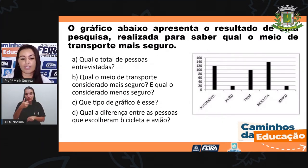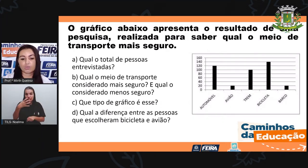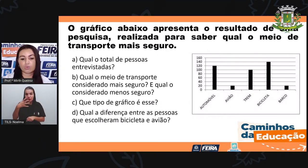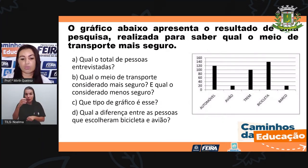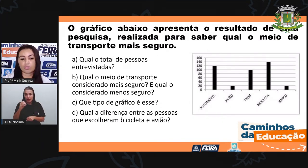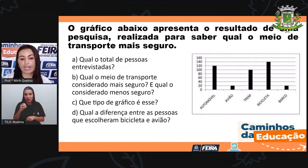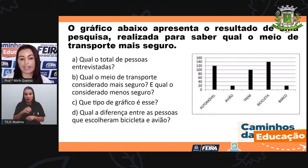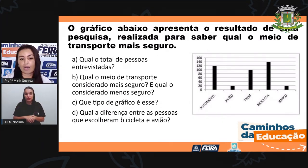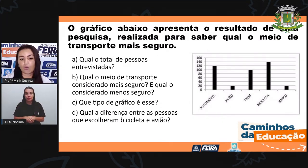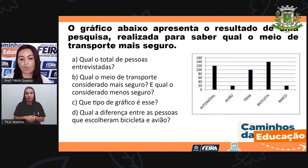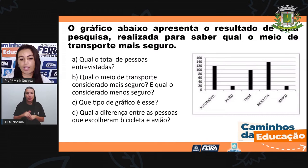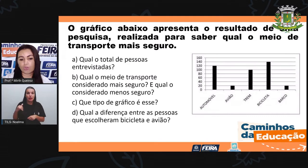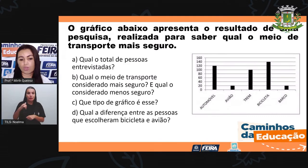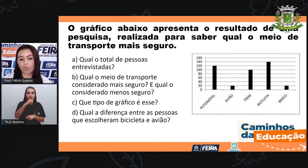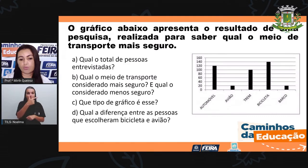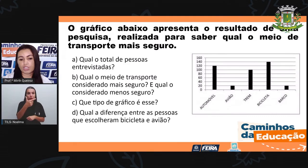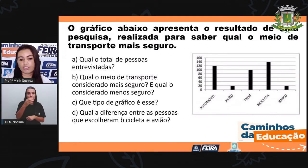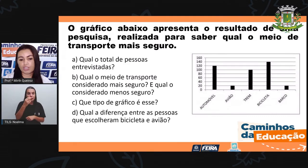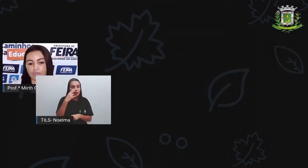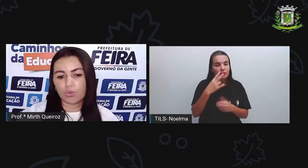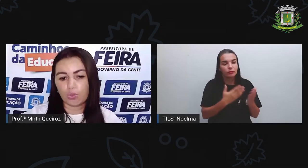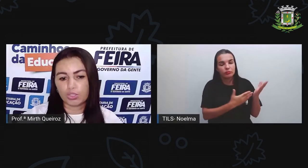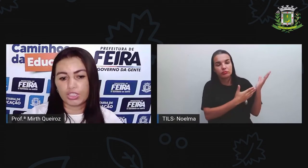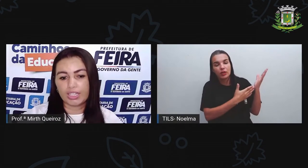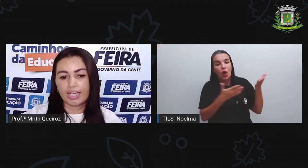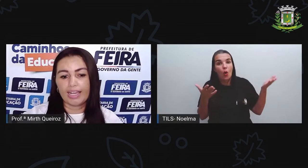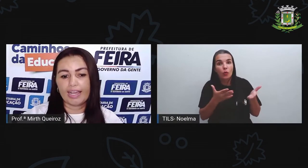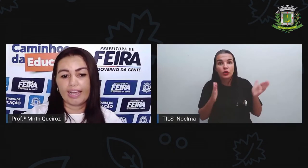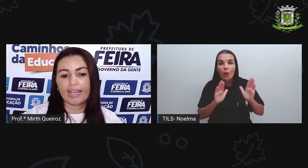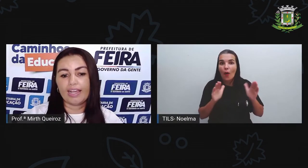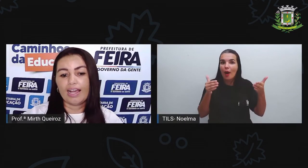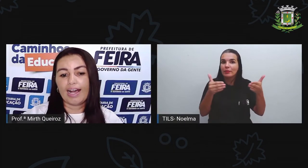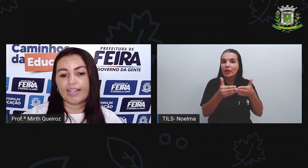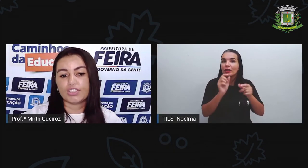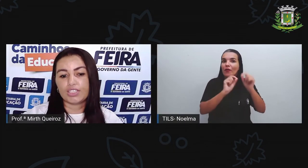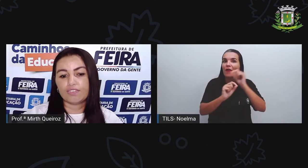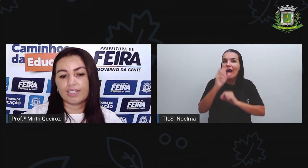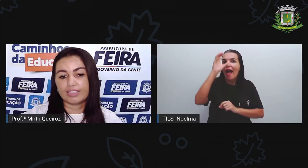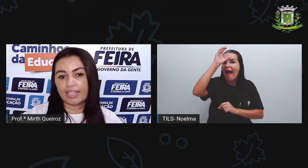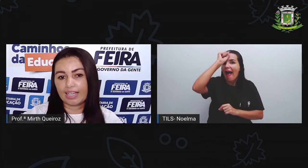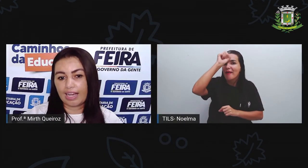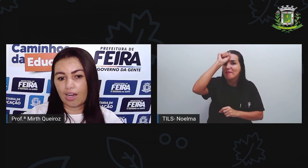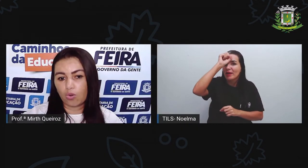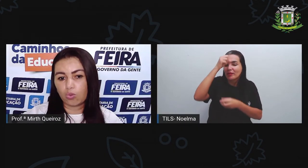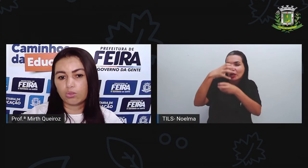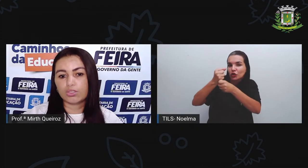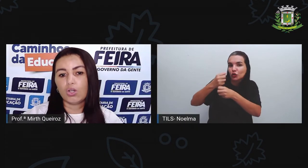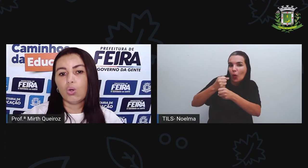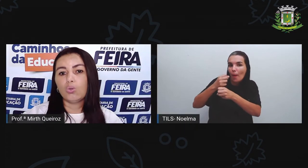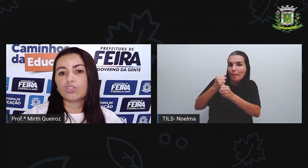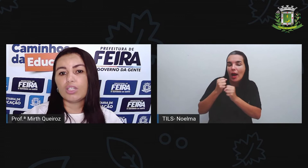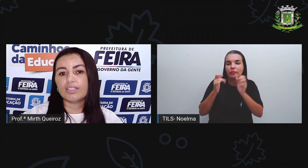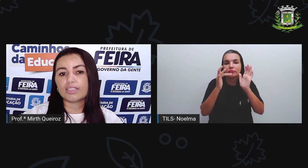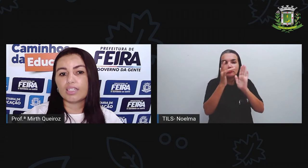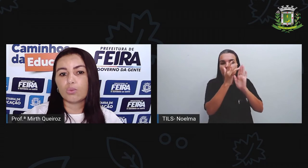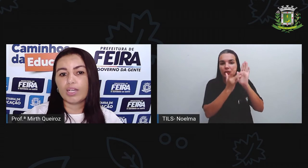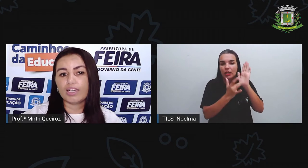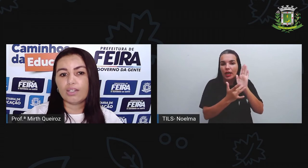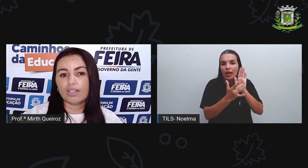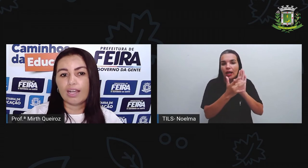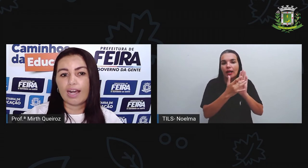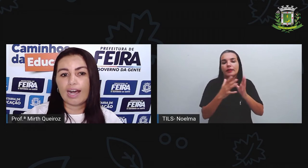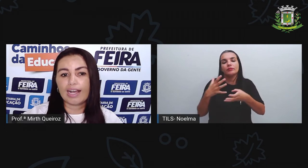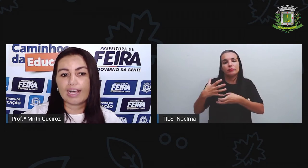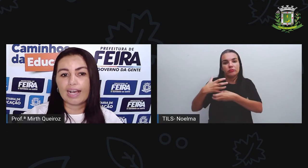através do uso da calculadora. O objetivo hoje é a gente fazer cálculos utilizando